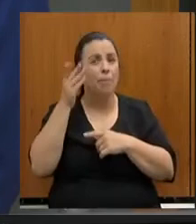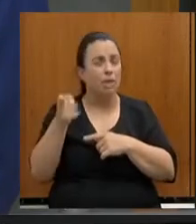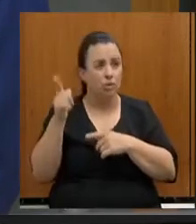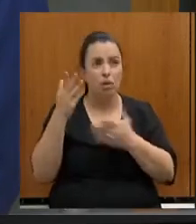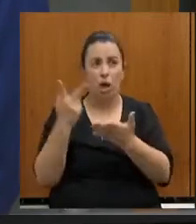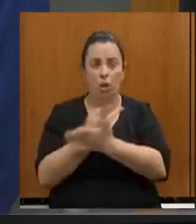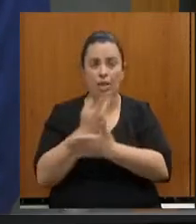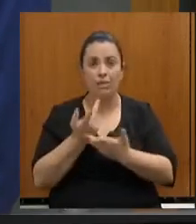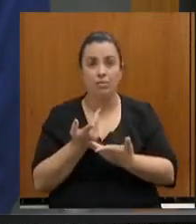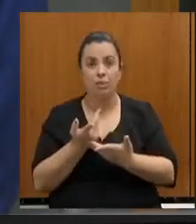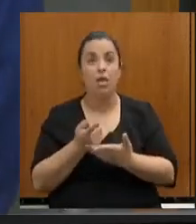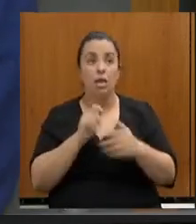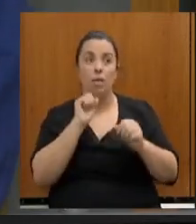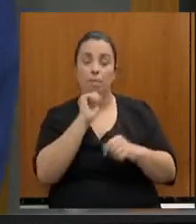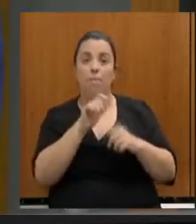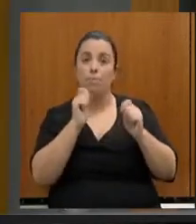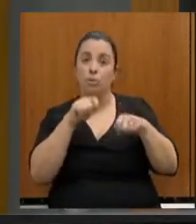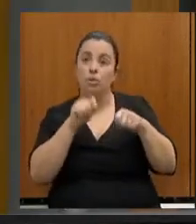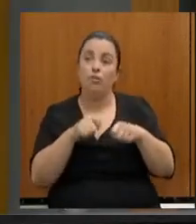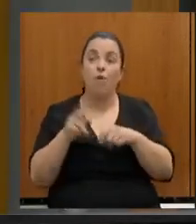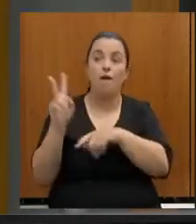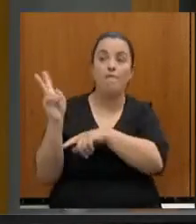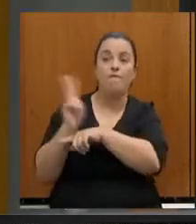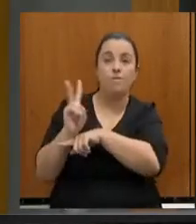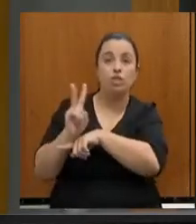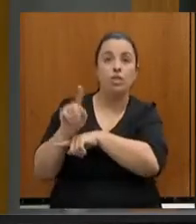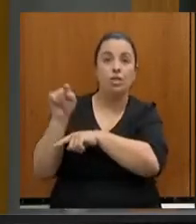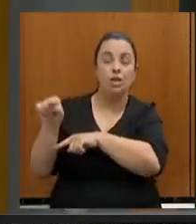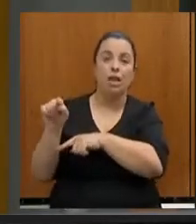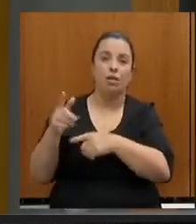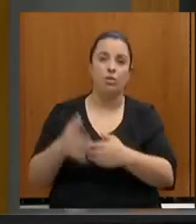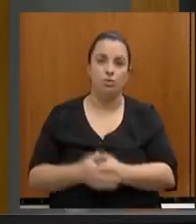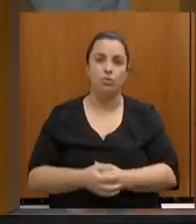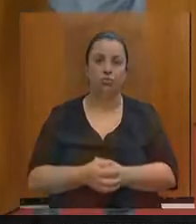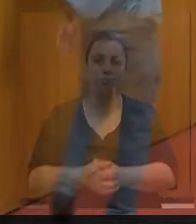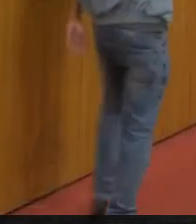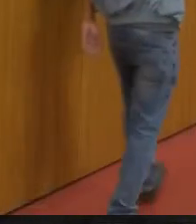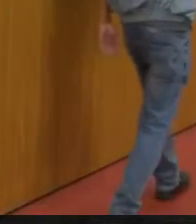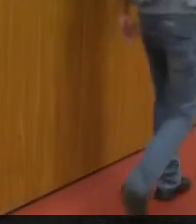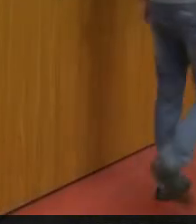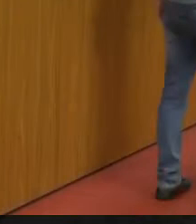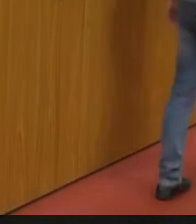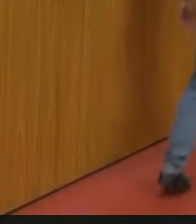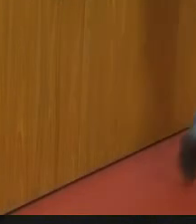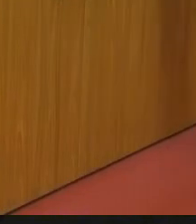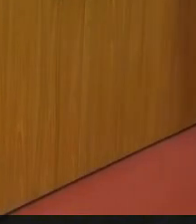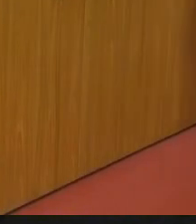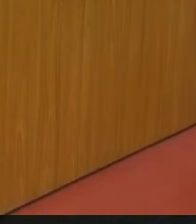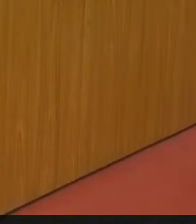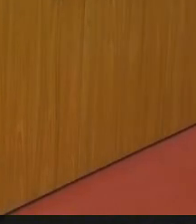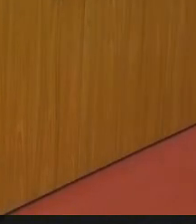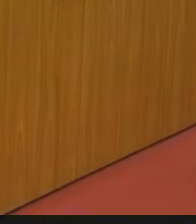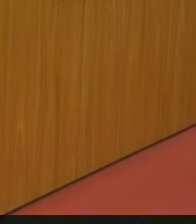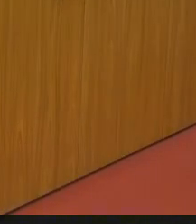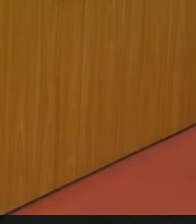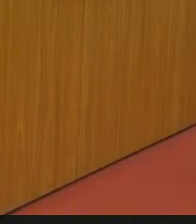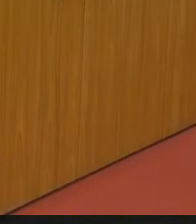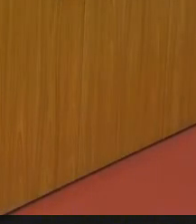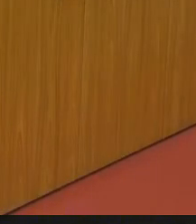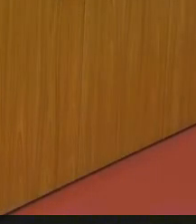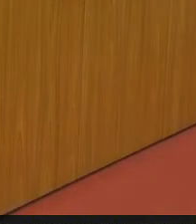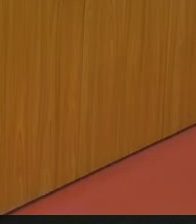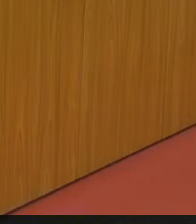uma vigilância em relação a isso obrigado deitado com a palavra a secretária Maria Lidia